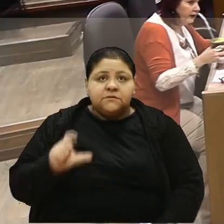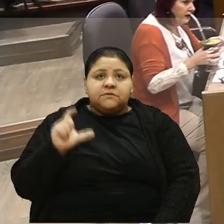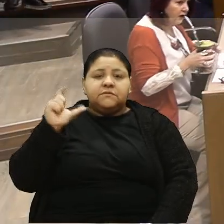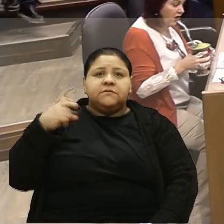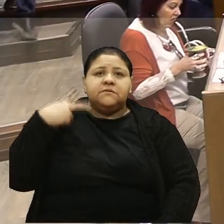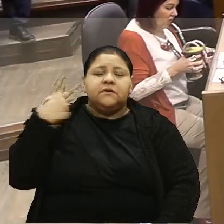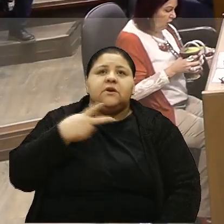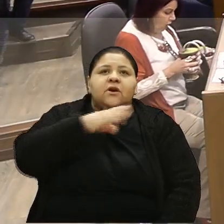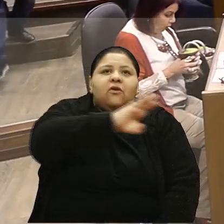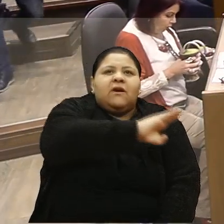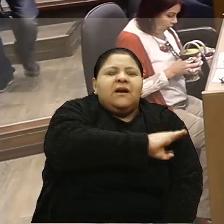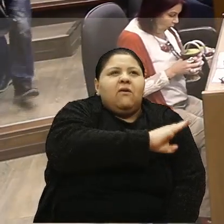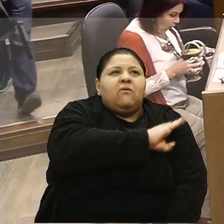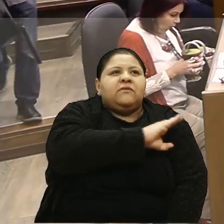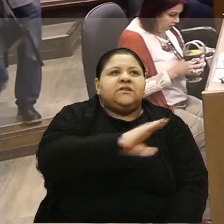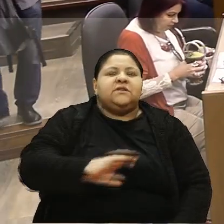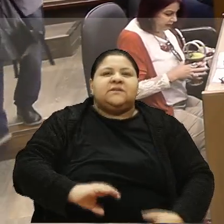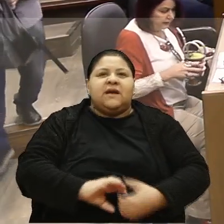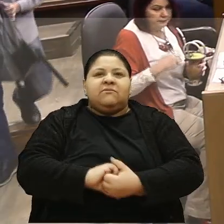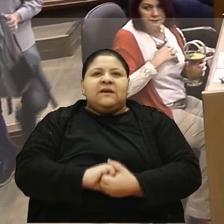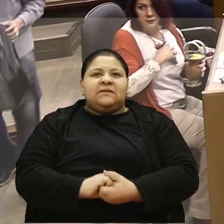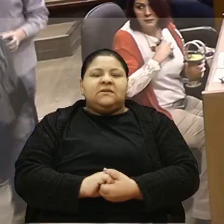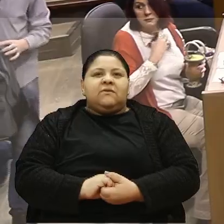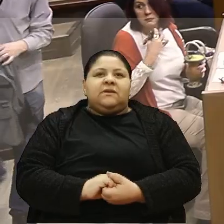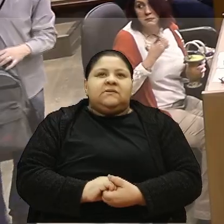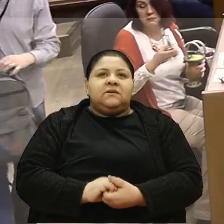Ramon Teles.